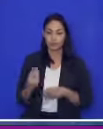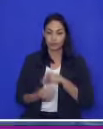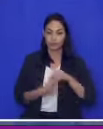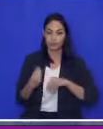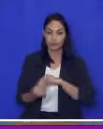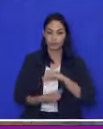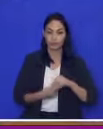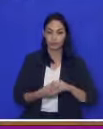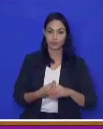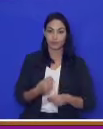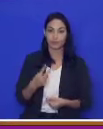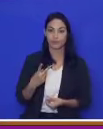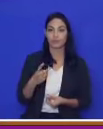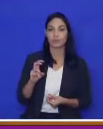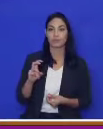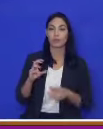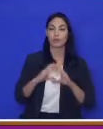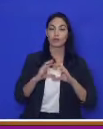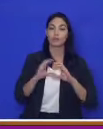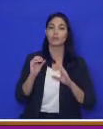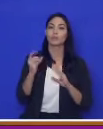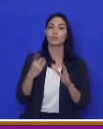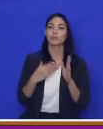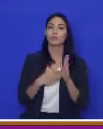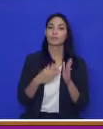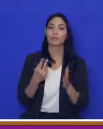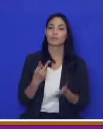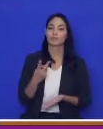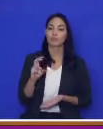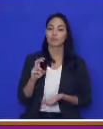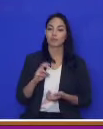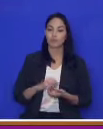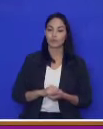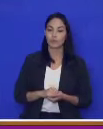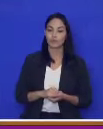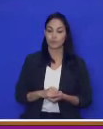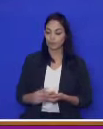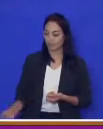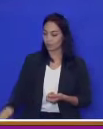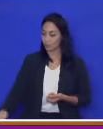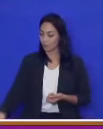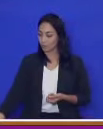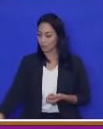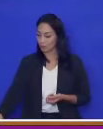Globo carregado, embaralhando 25 bolas numeradas de 0 a 25.